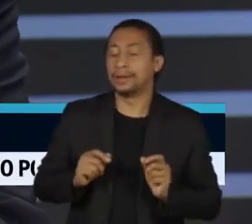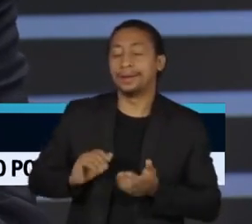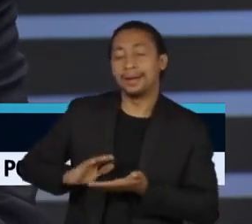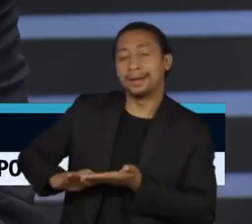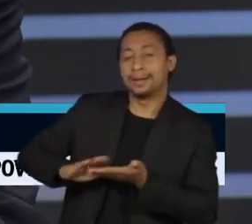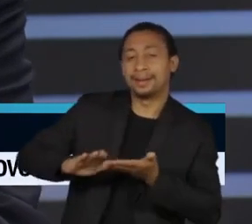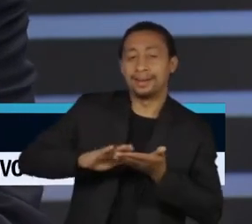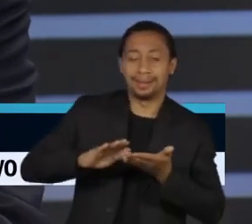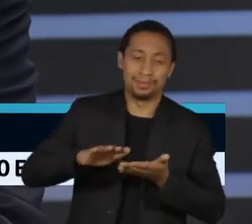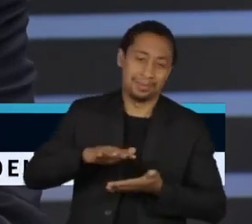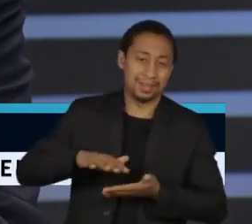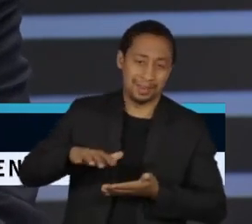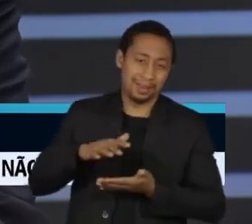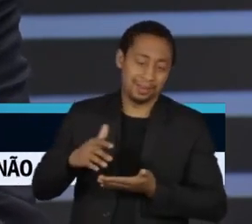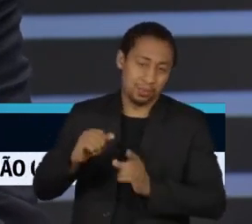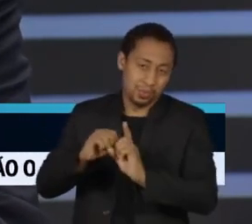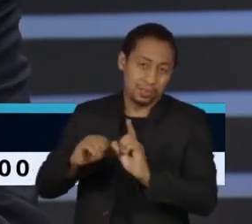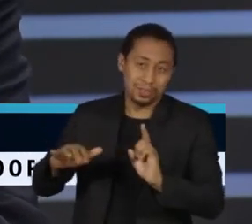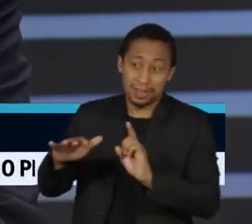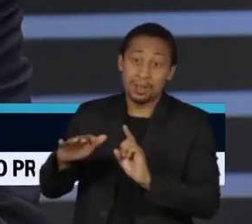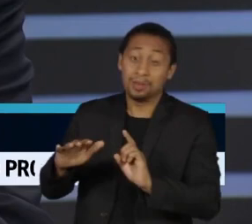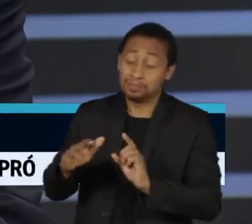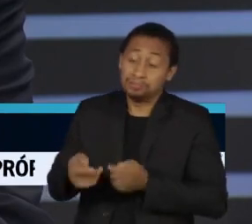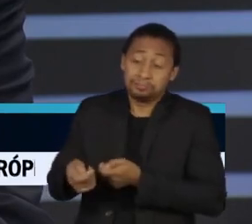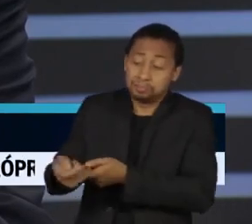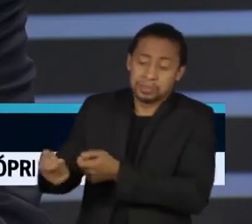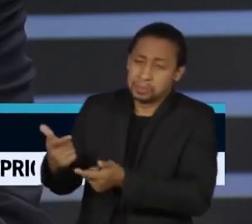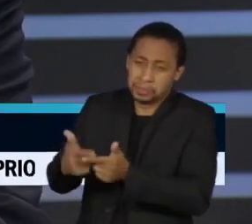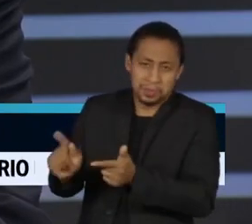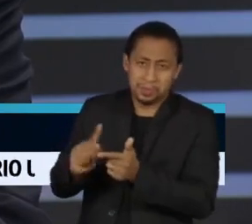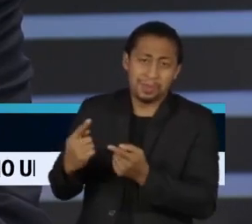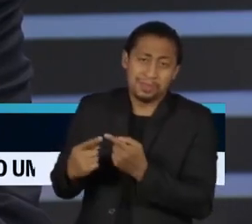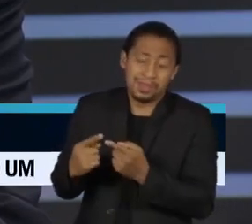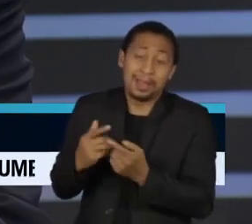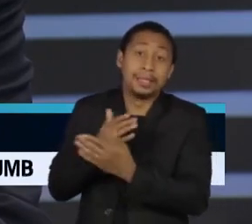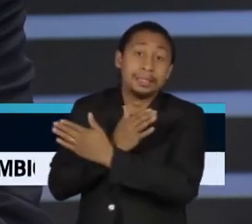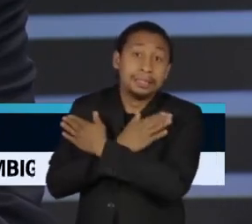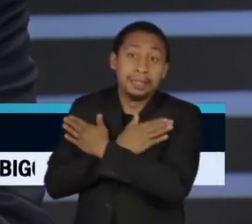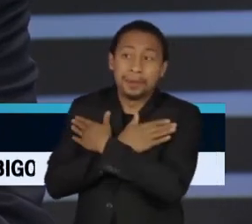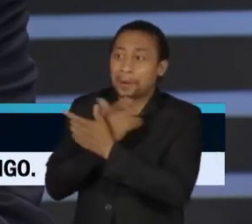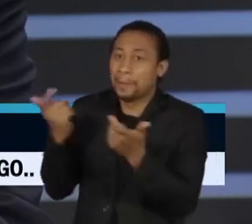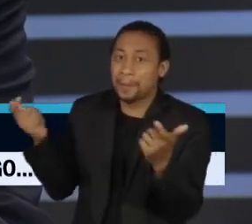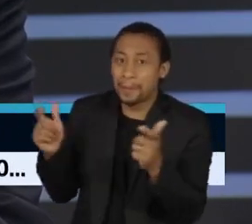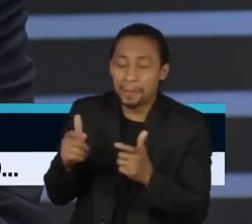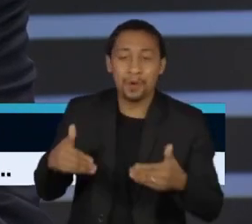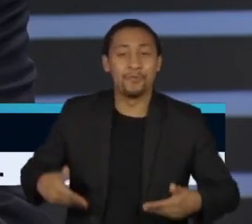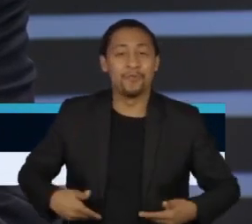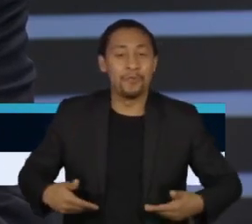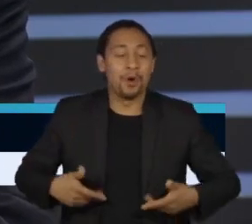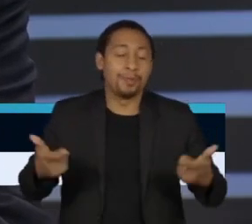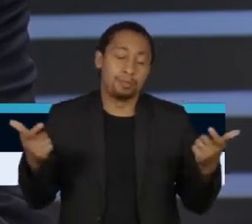uma vez que desemprego tende a cair fome e tem de diminuir e também algum espaço para fazer as políticas sociais